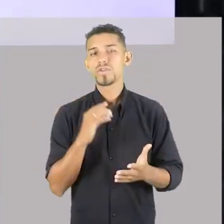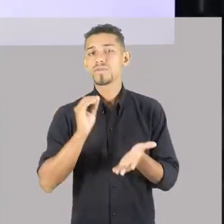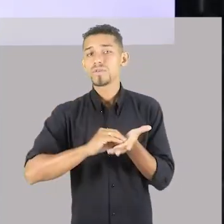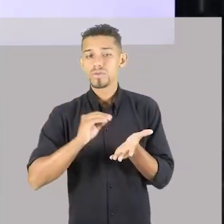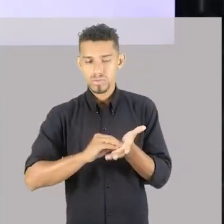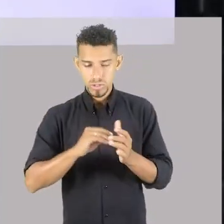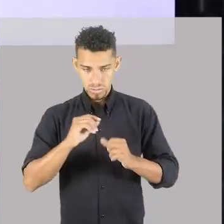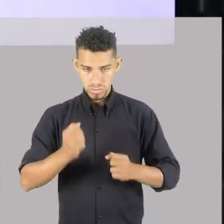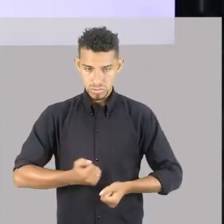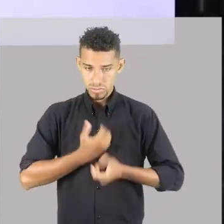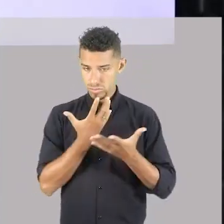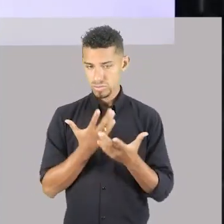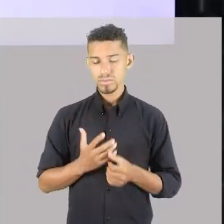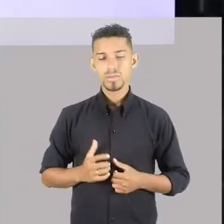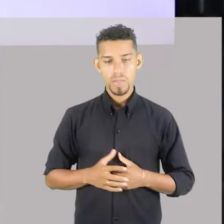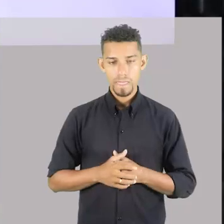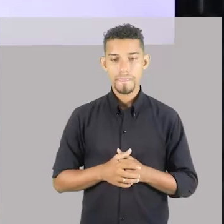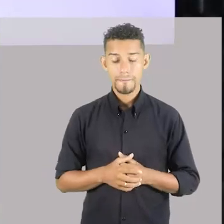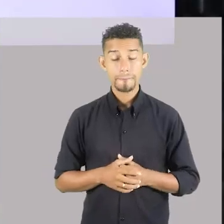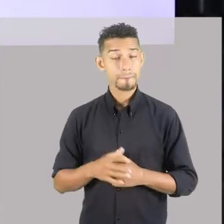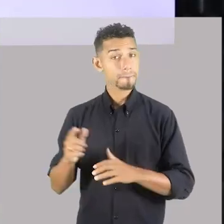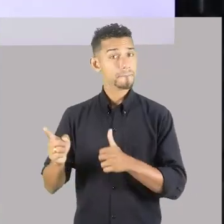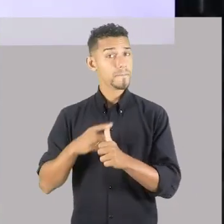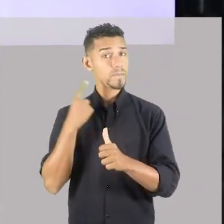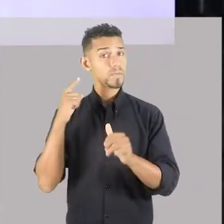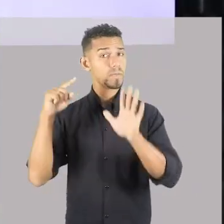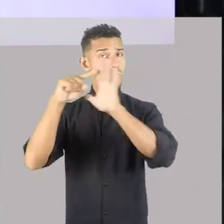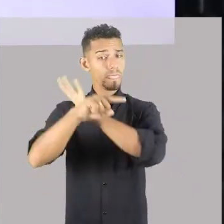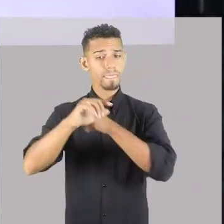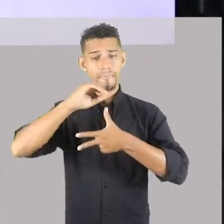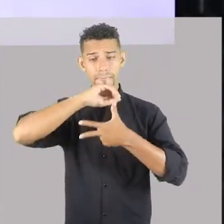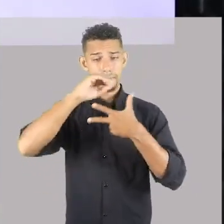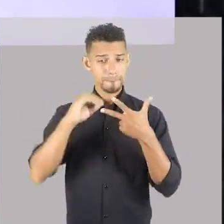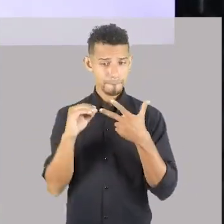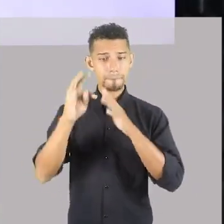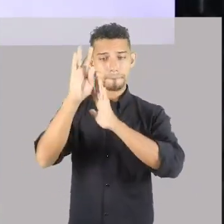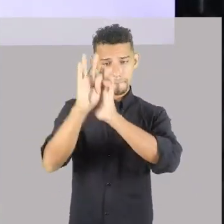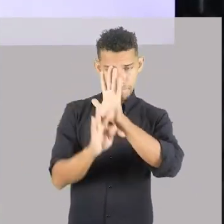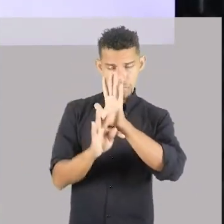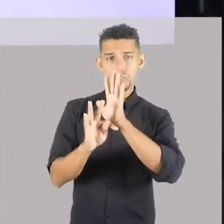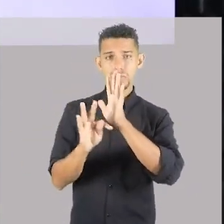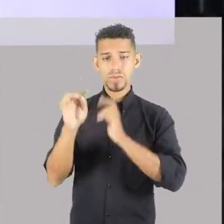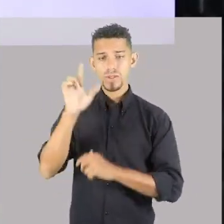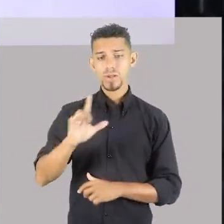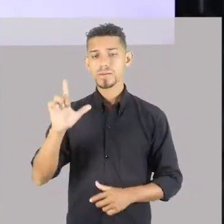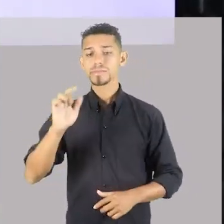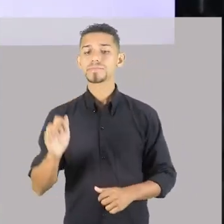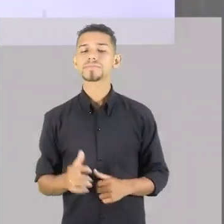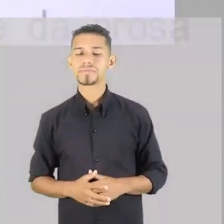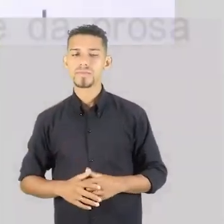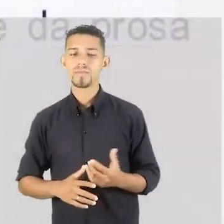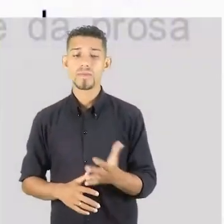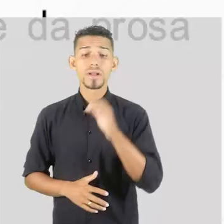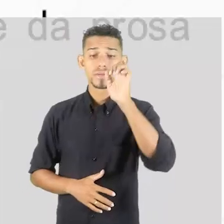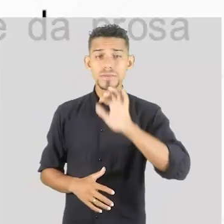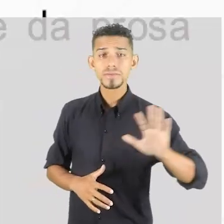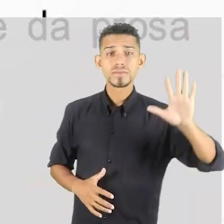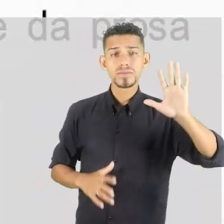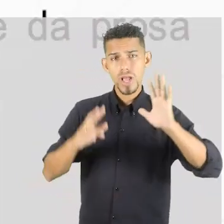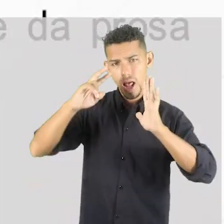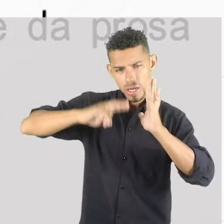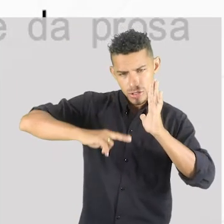a primeira questãozinha aqui do Enem, envolvendo a característica do texto literário. Em geral, a leitura por